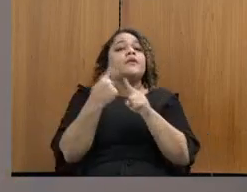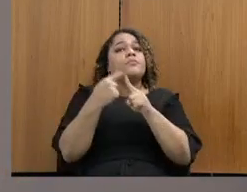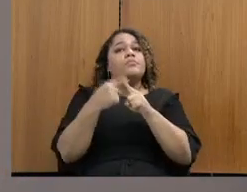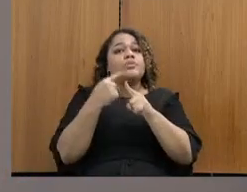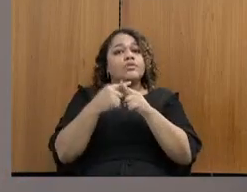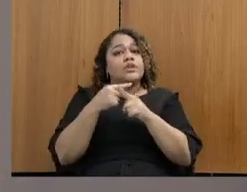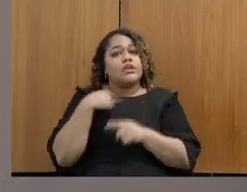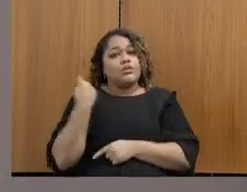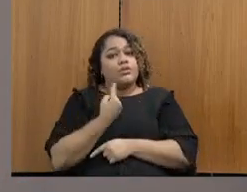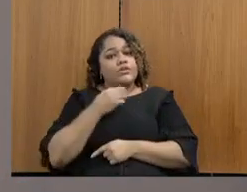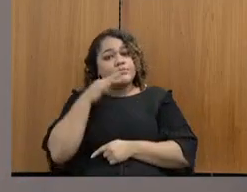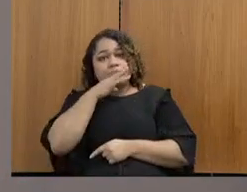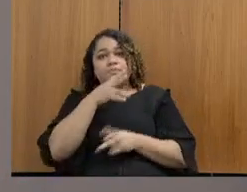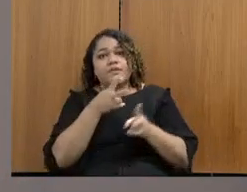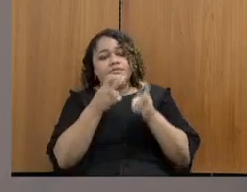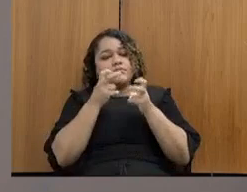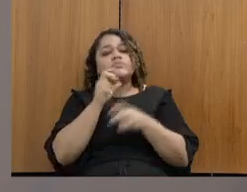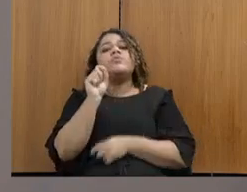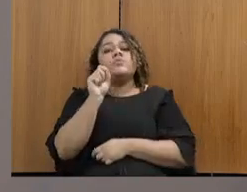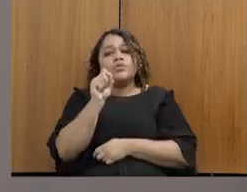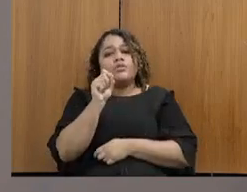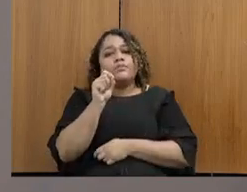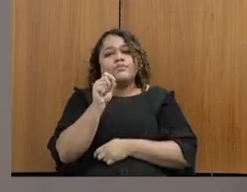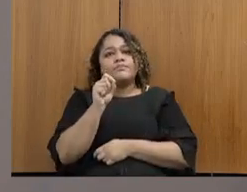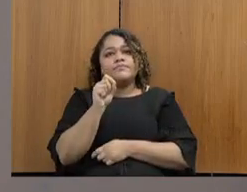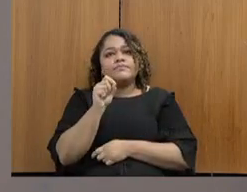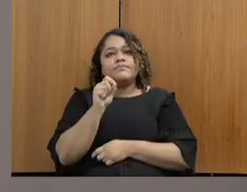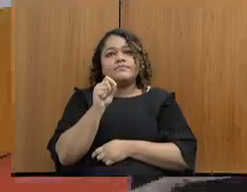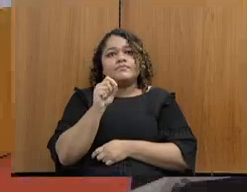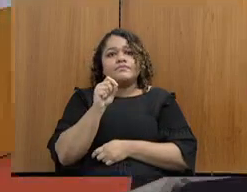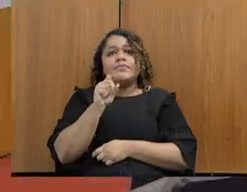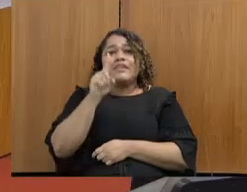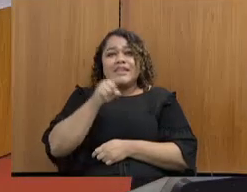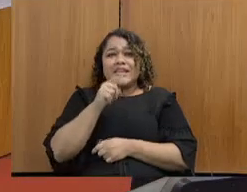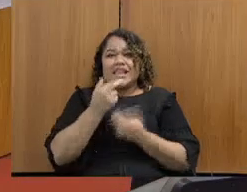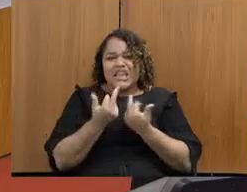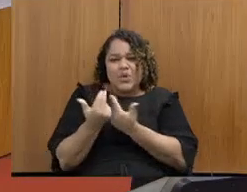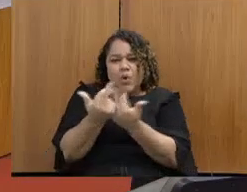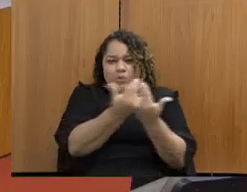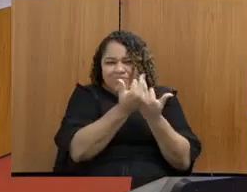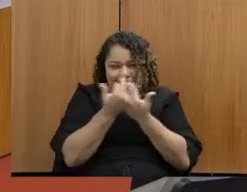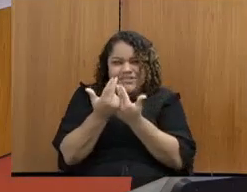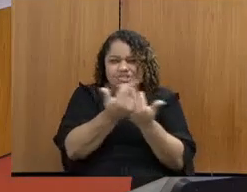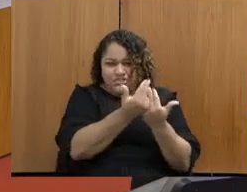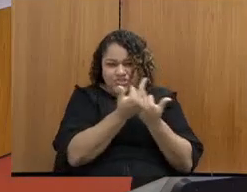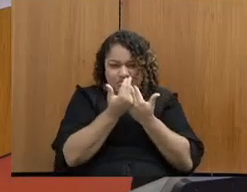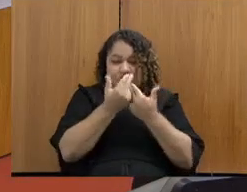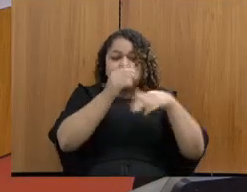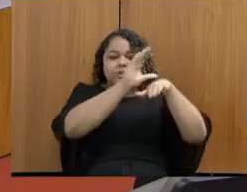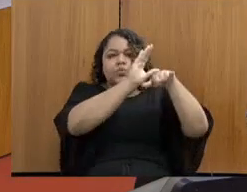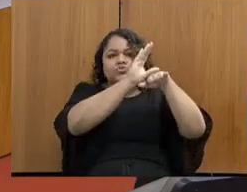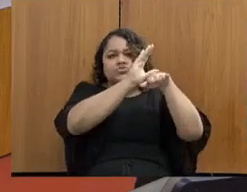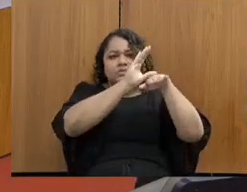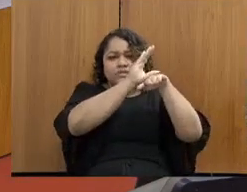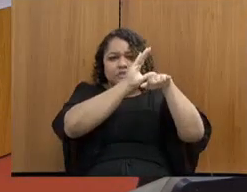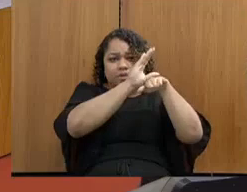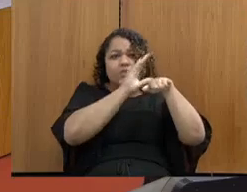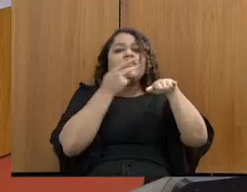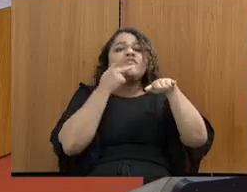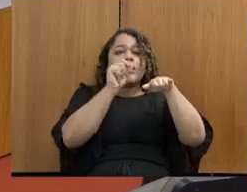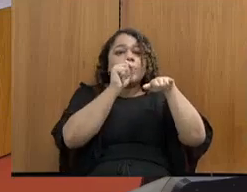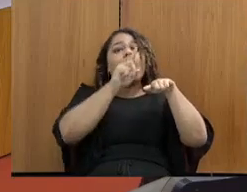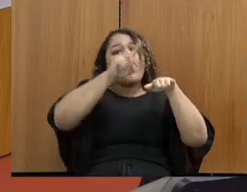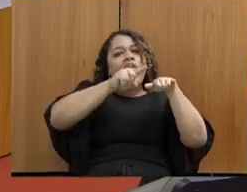percepção que nós temos Deputado é que o princípio da igualdade na acepção constitucional ela é tratar de forma